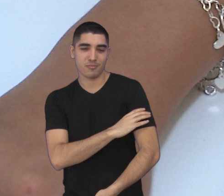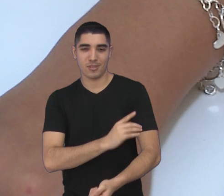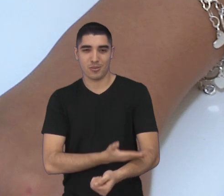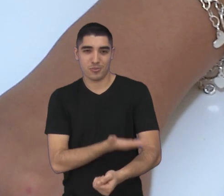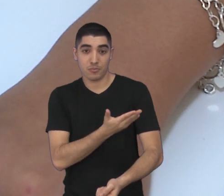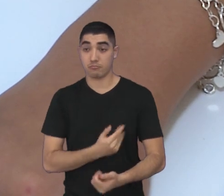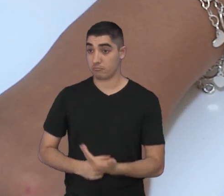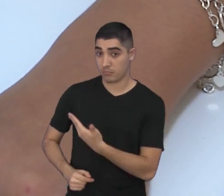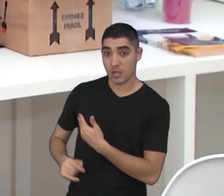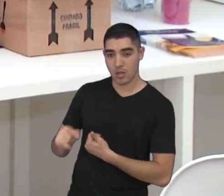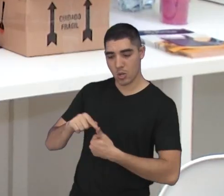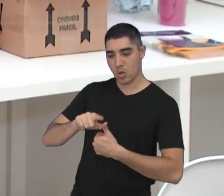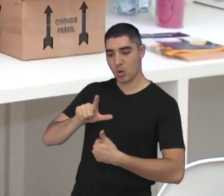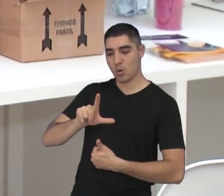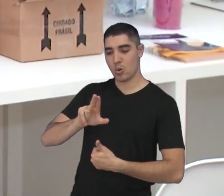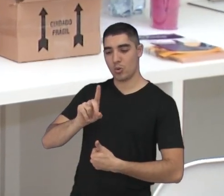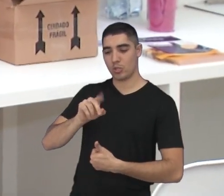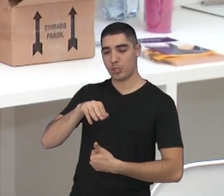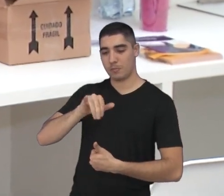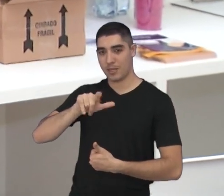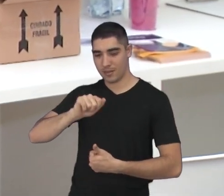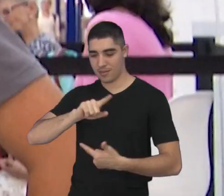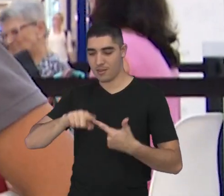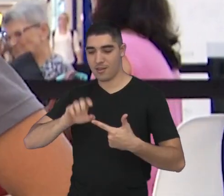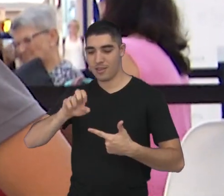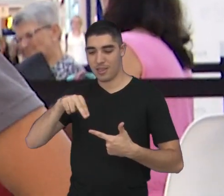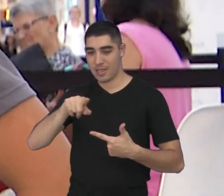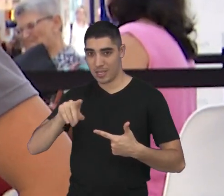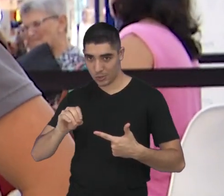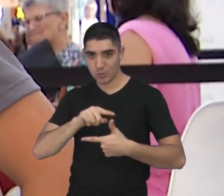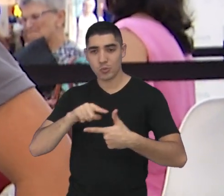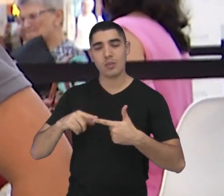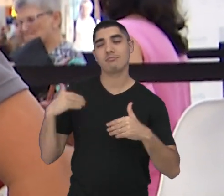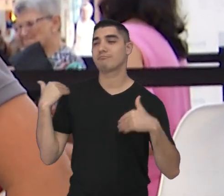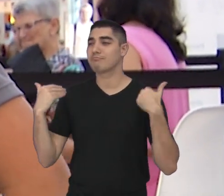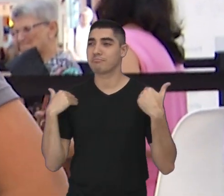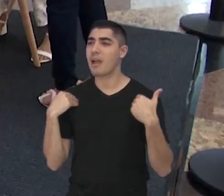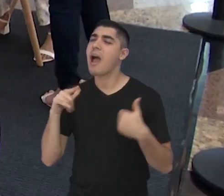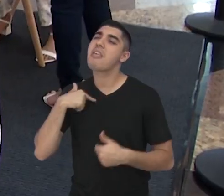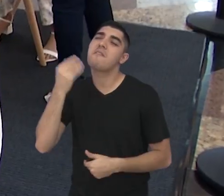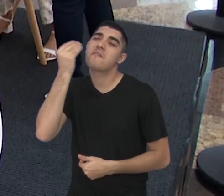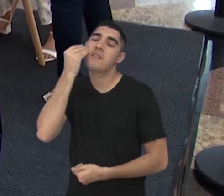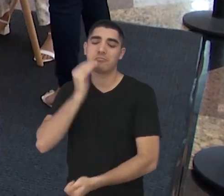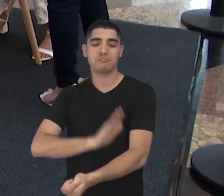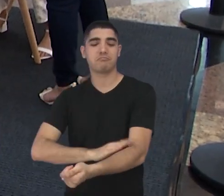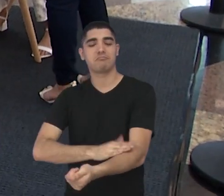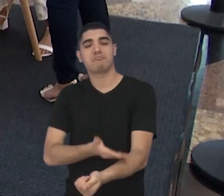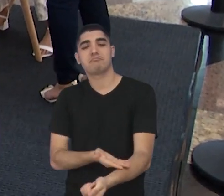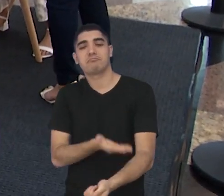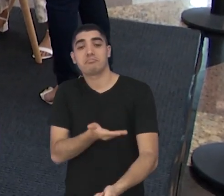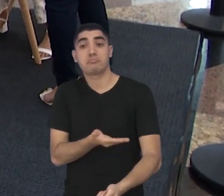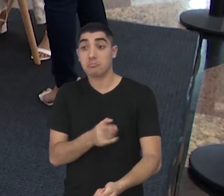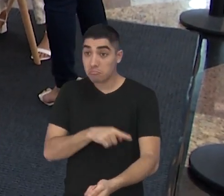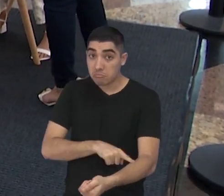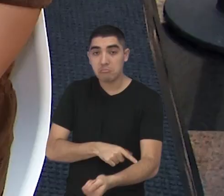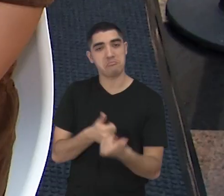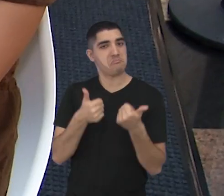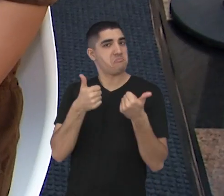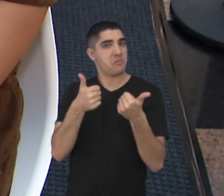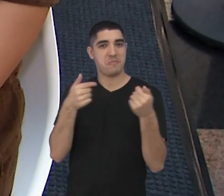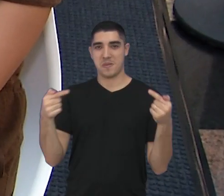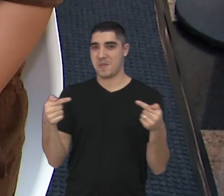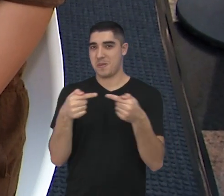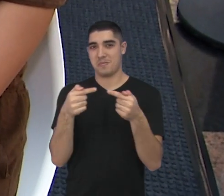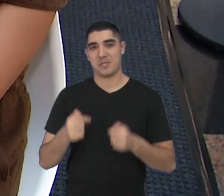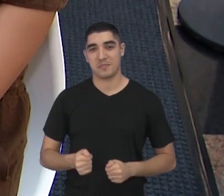pequenos desde cedo. Os irmãos Ludmila e Enzo estavam passeando pelo shopping quando pararam para fazer a medição.